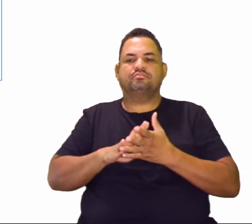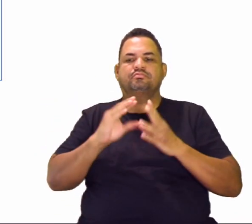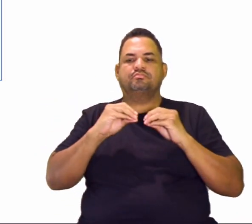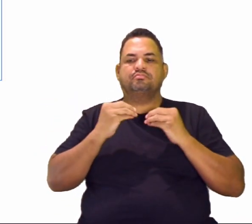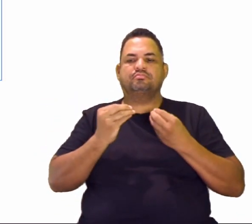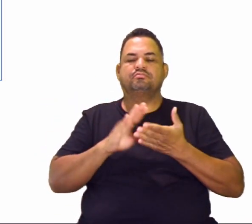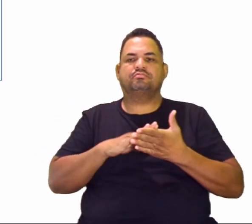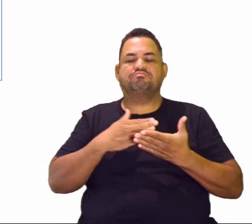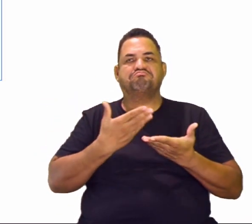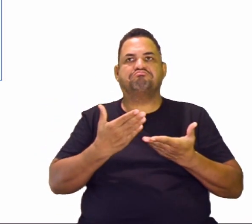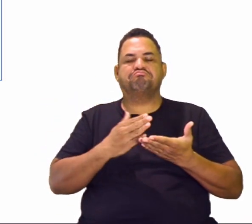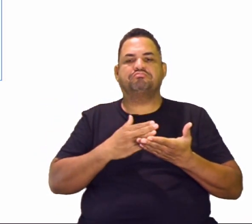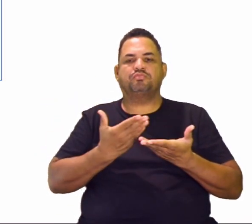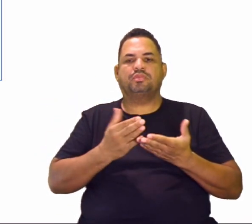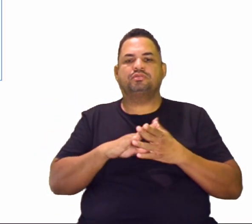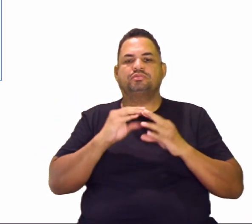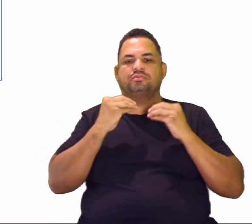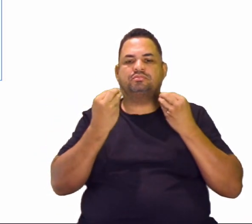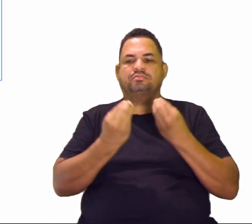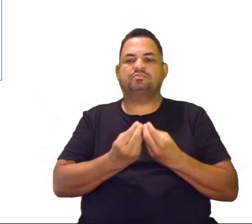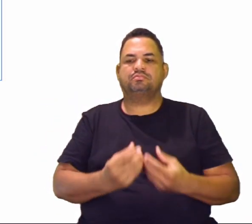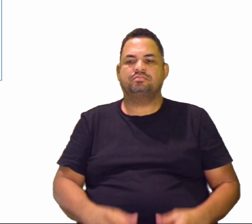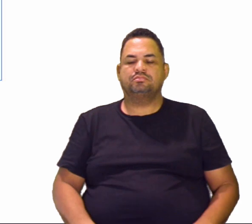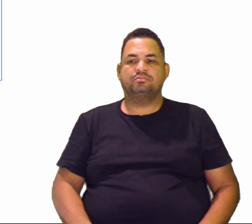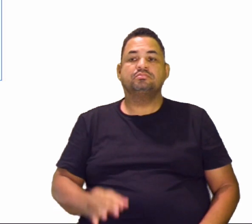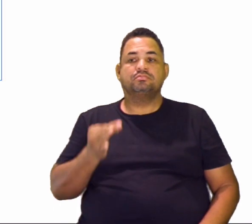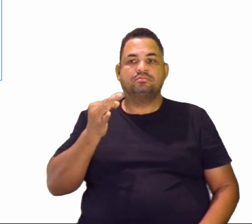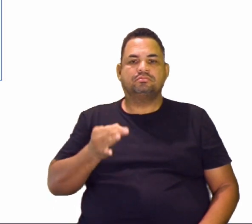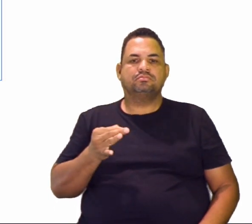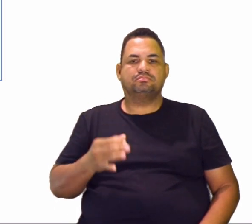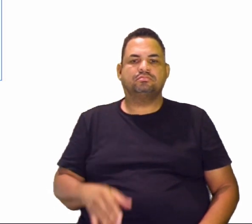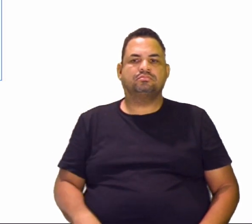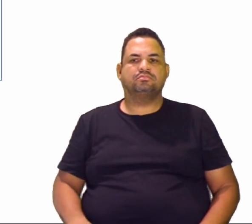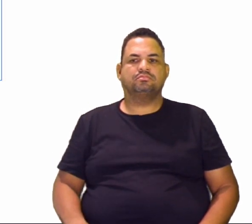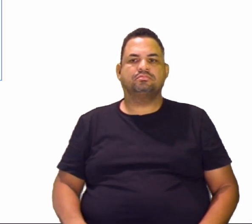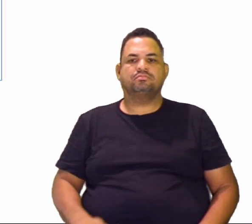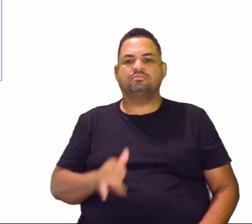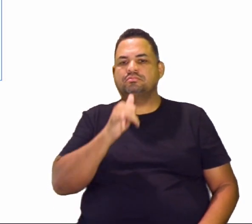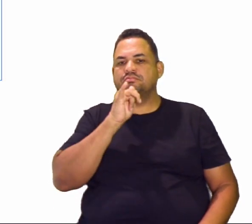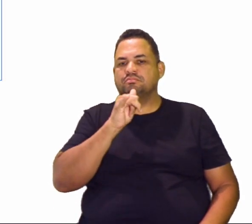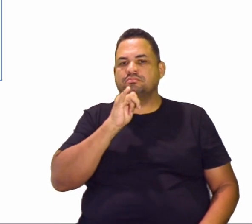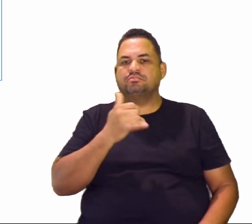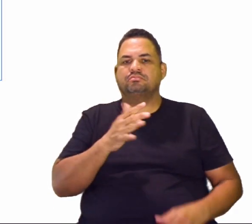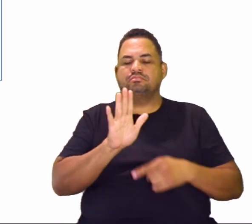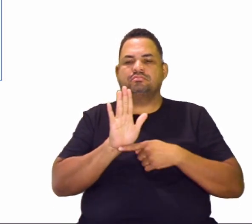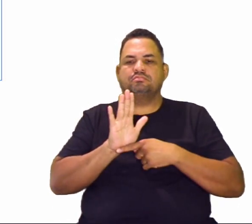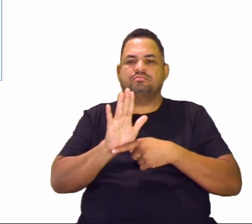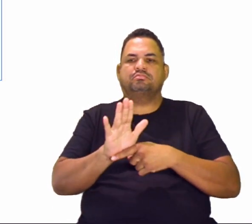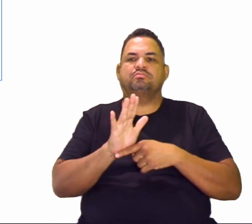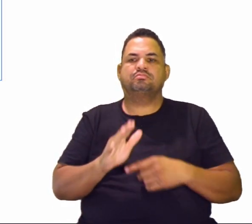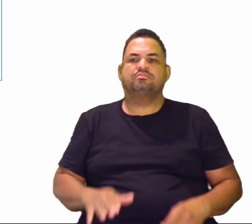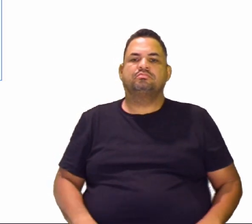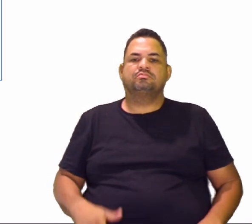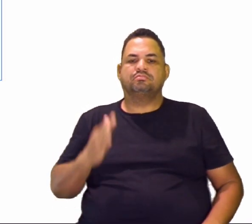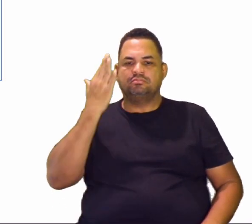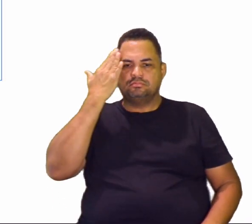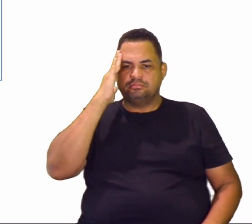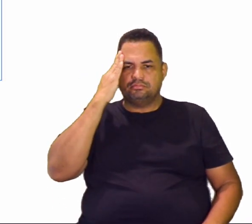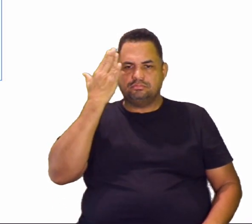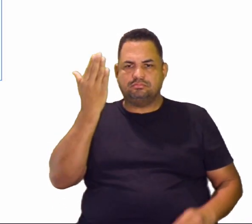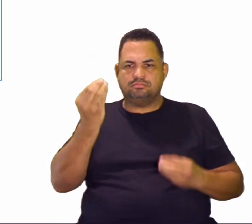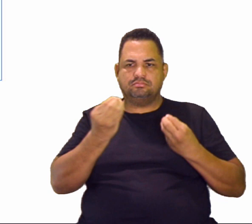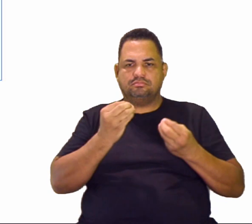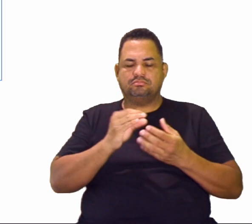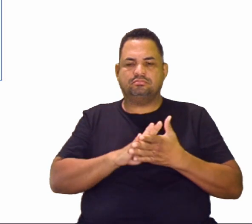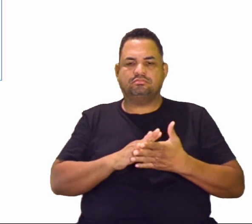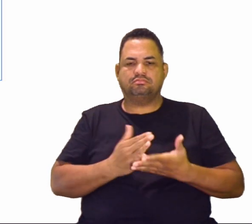uma determinada substância, tá certo? Esses exemplos aqui ajudaram a você entender com